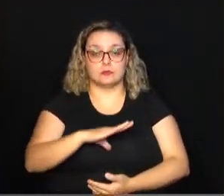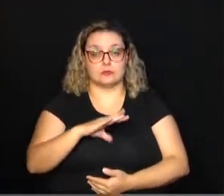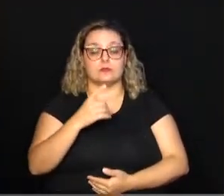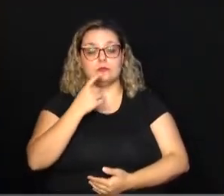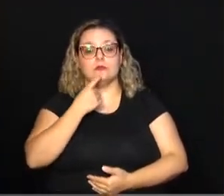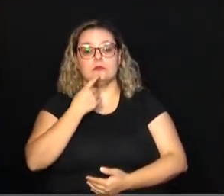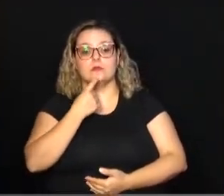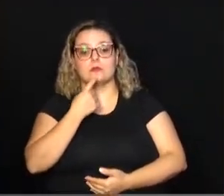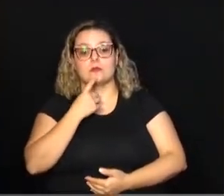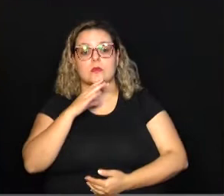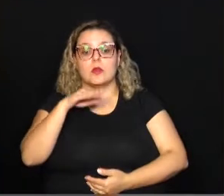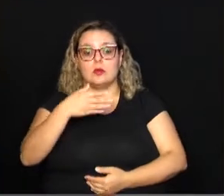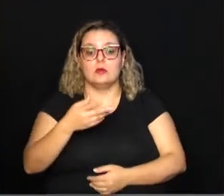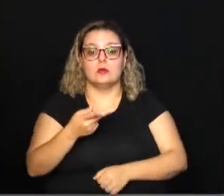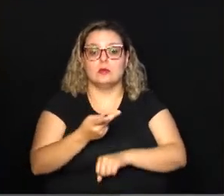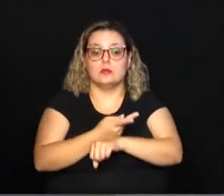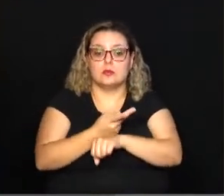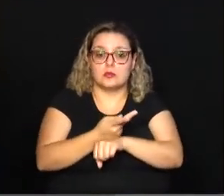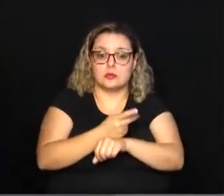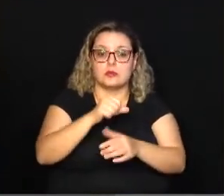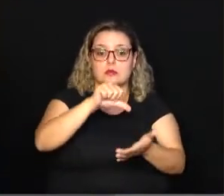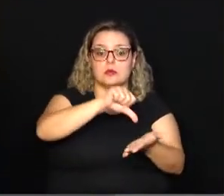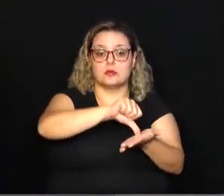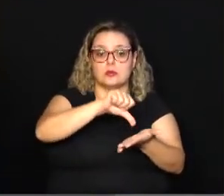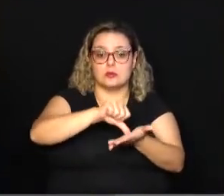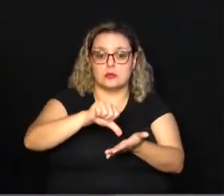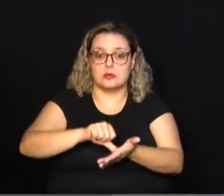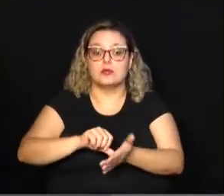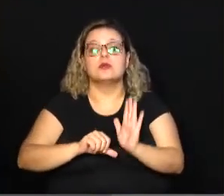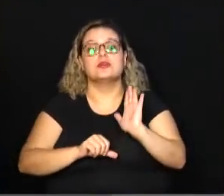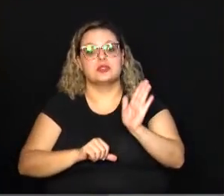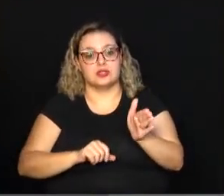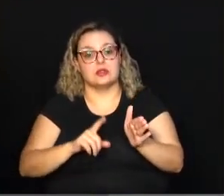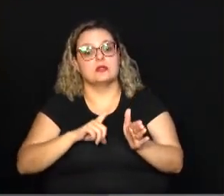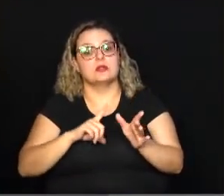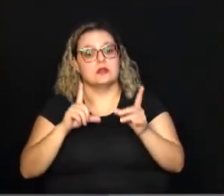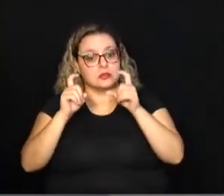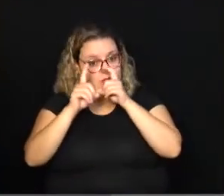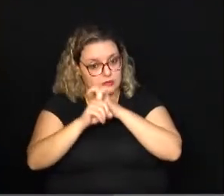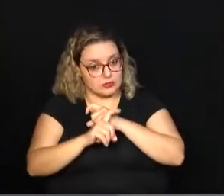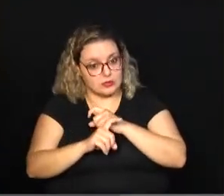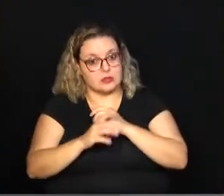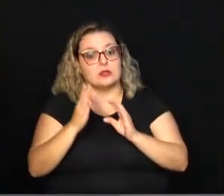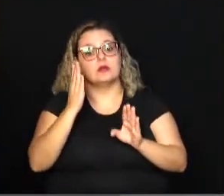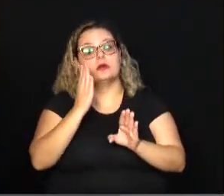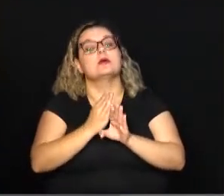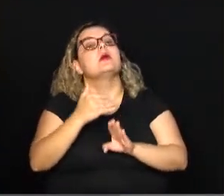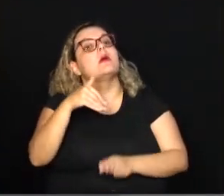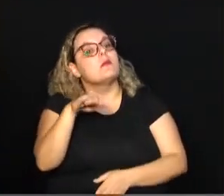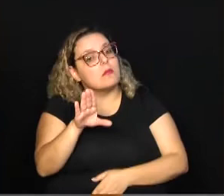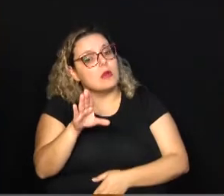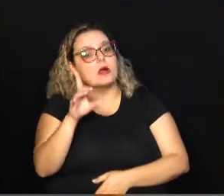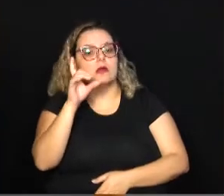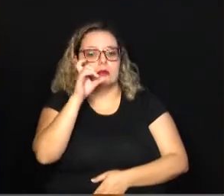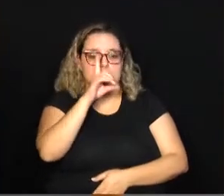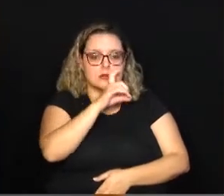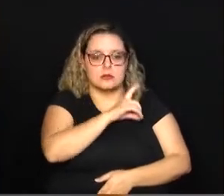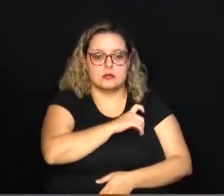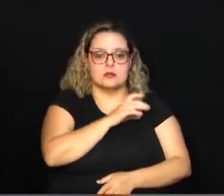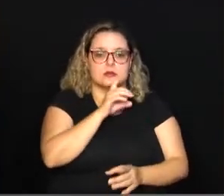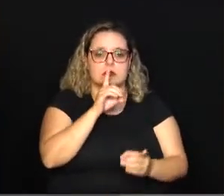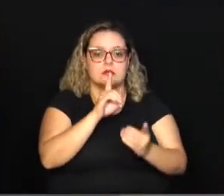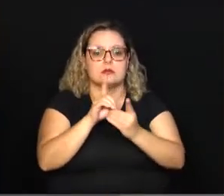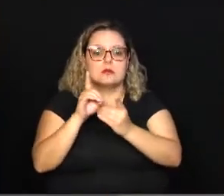quando procuravam o centro de saúde, já encontravam dificuldades e agora têm encontrado mais dificuldades para o atendimento